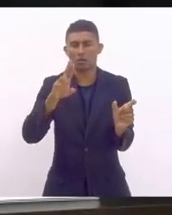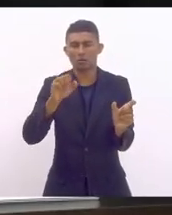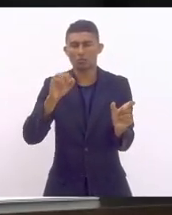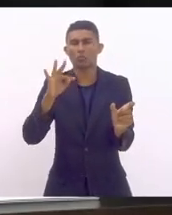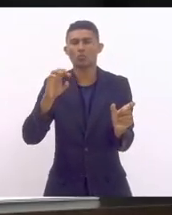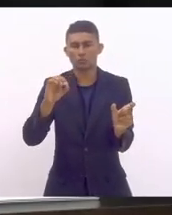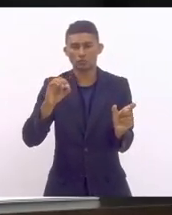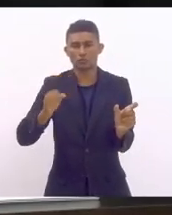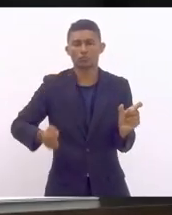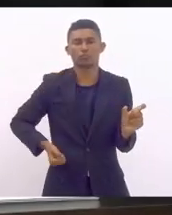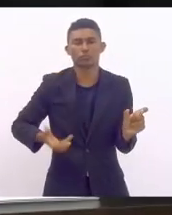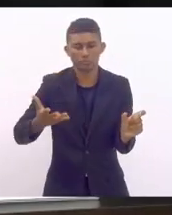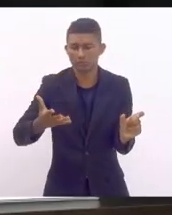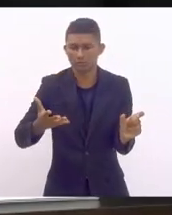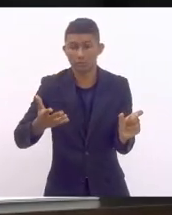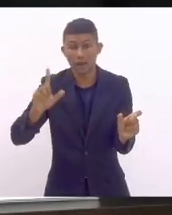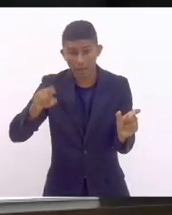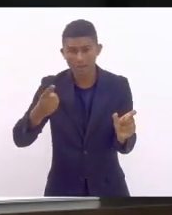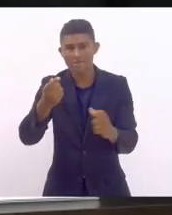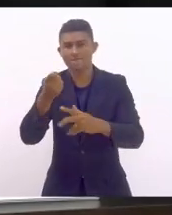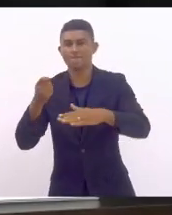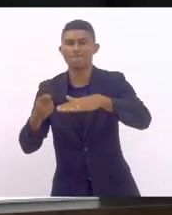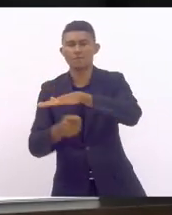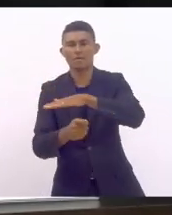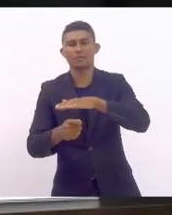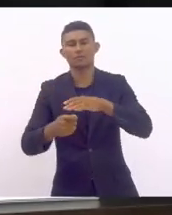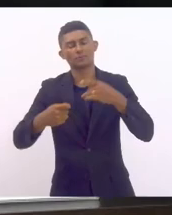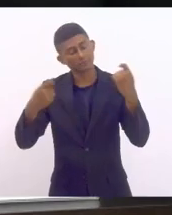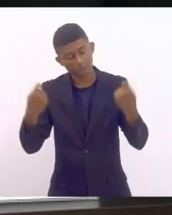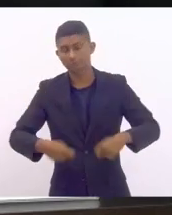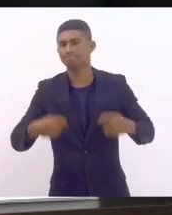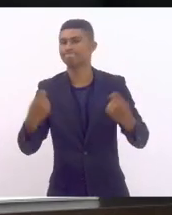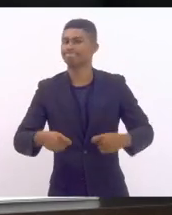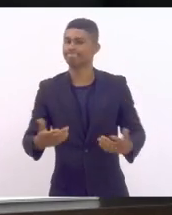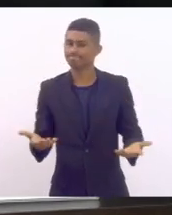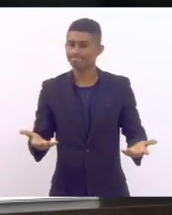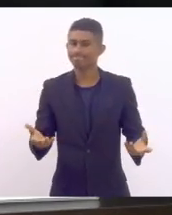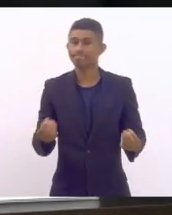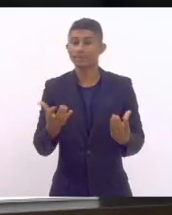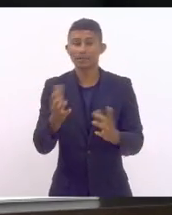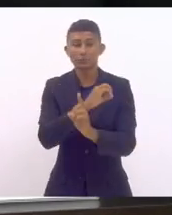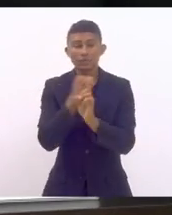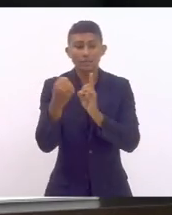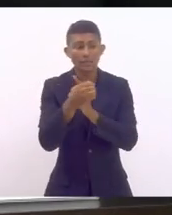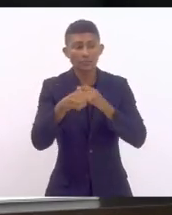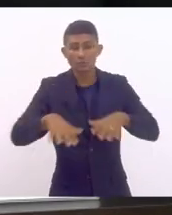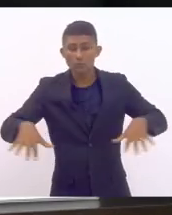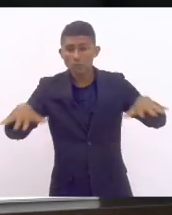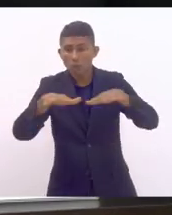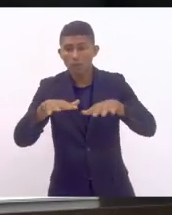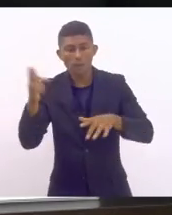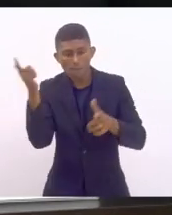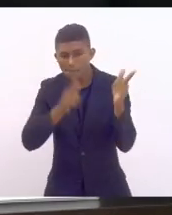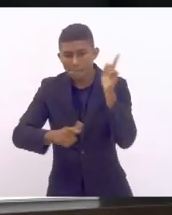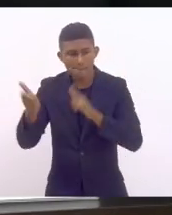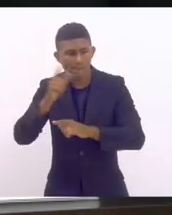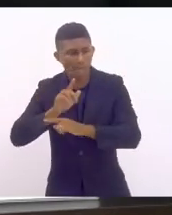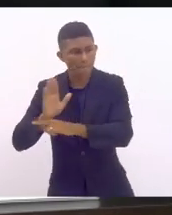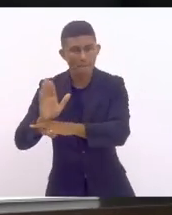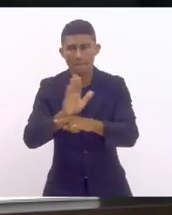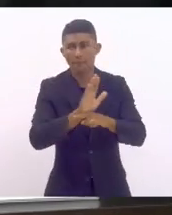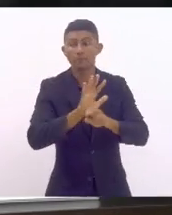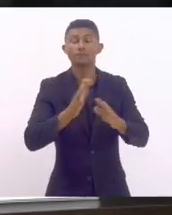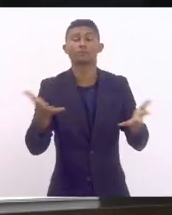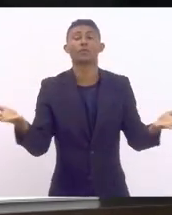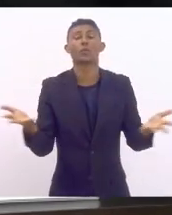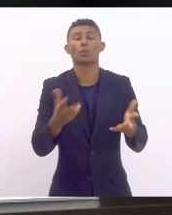necessário para que a gente atinja toda todos uma sociedade e hoje as nossas instituições